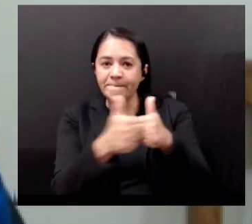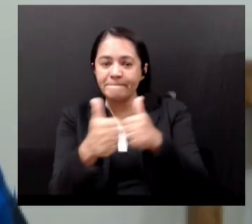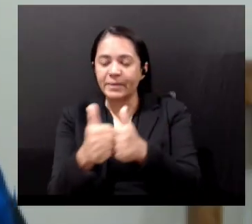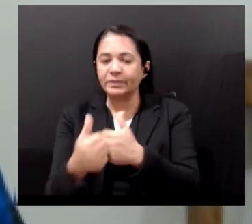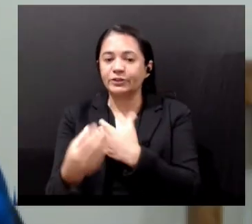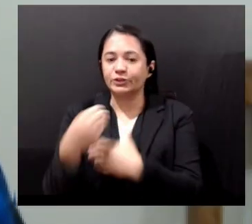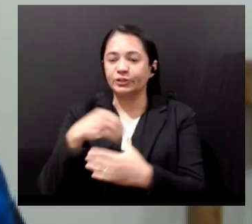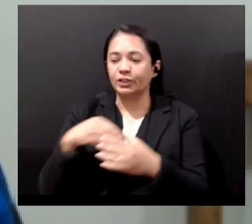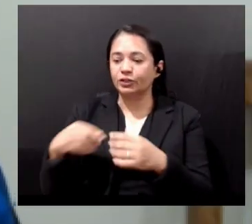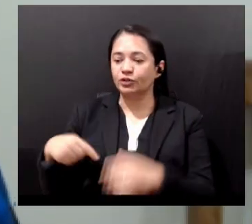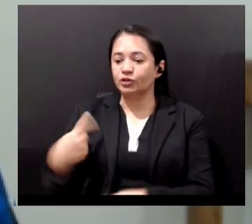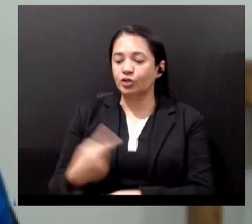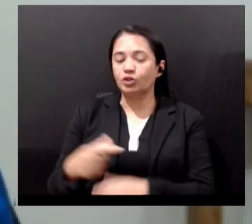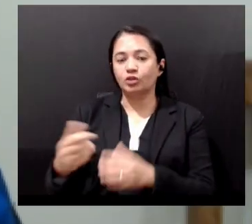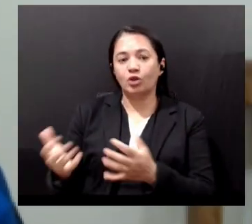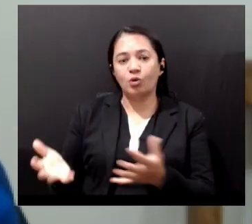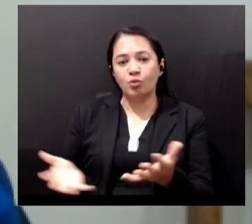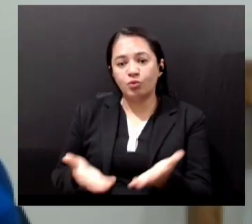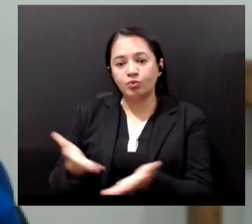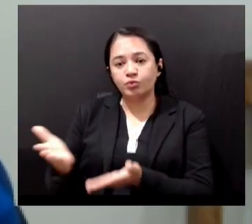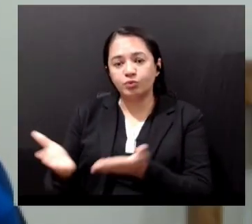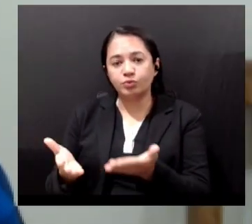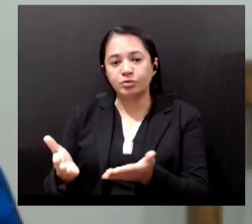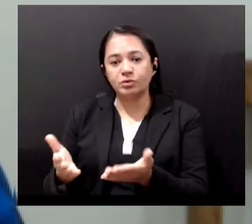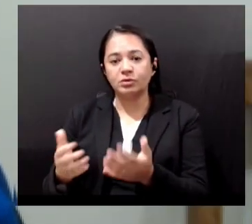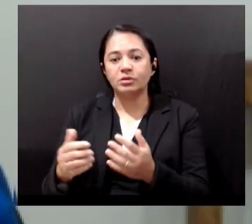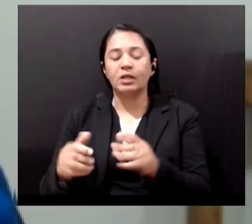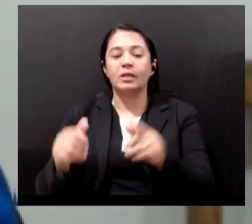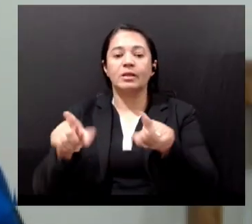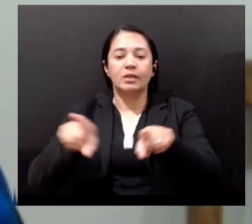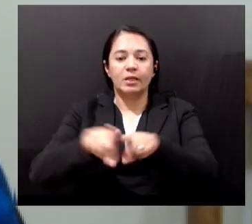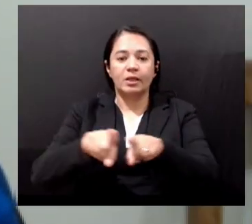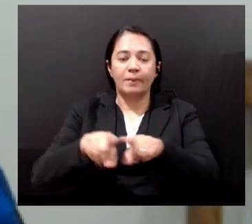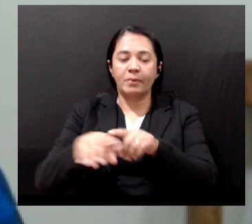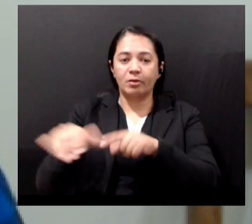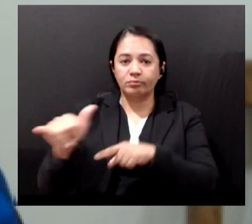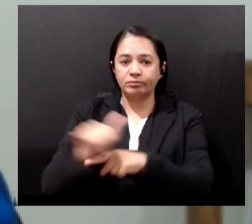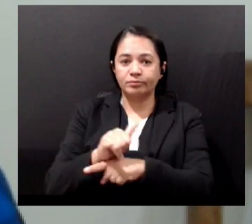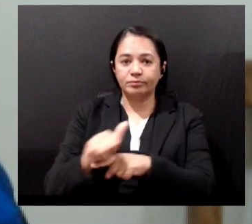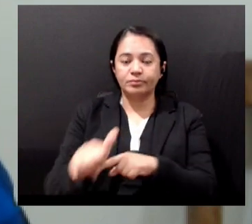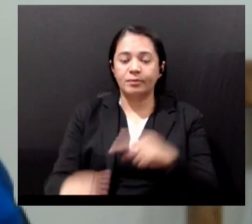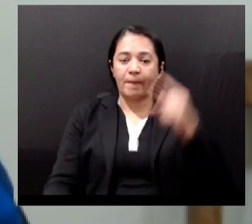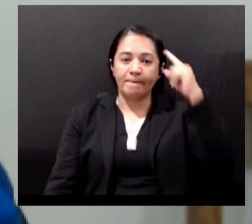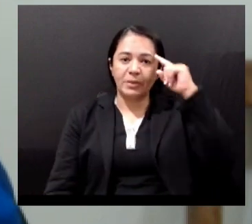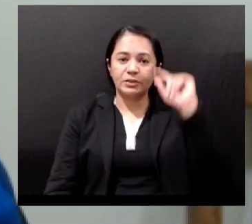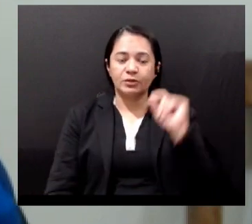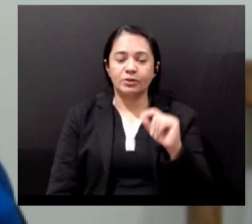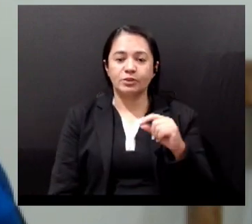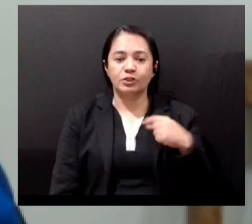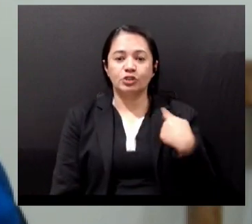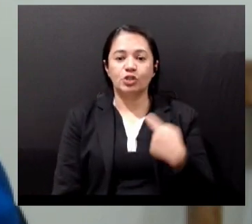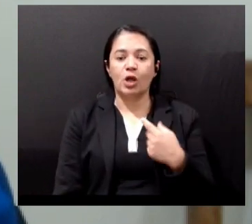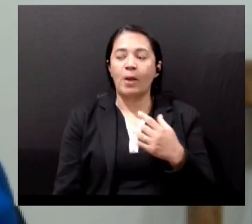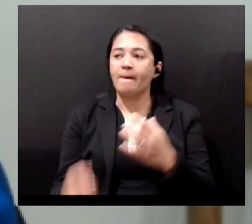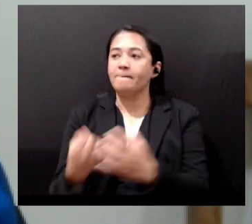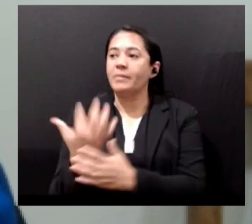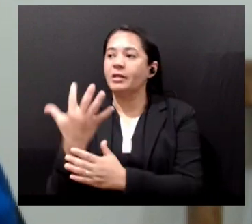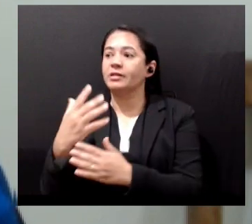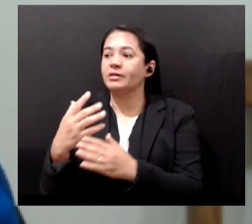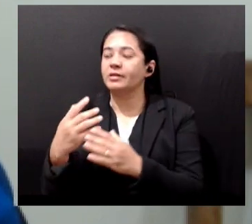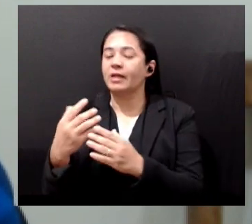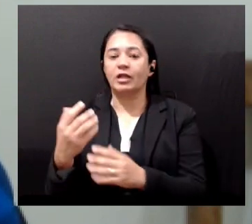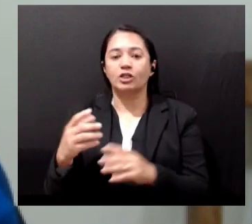nas nossas áreas de cultivo e com esse manejo que pensa que nós não vamos plantar plantas da